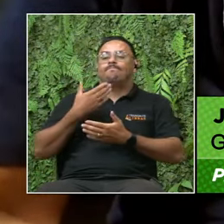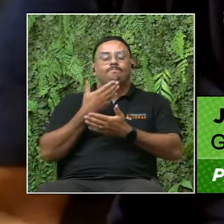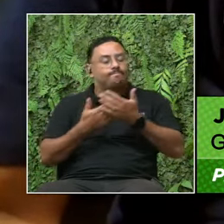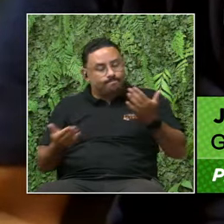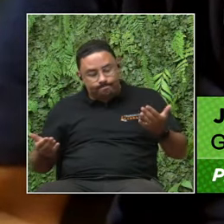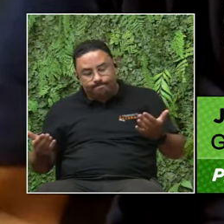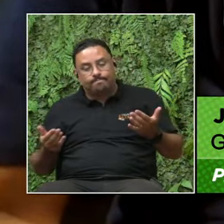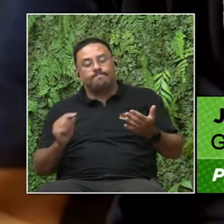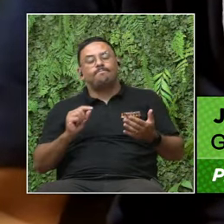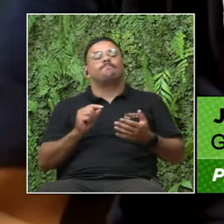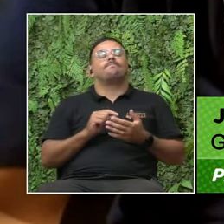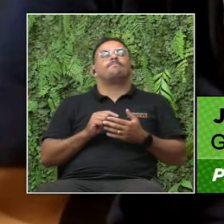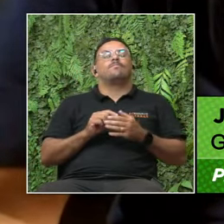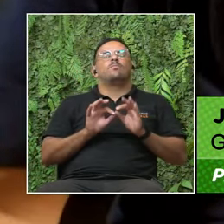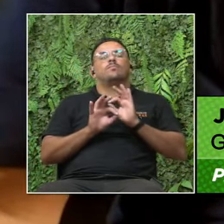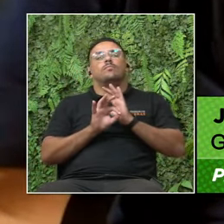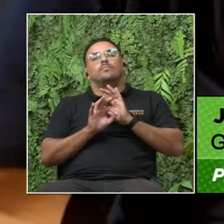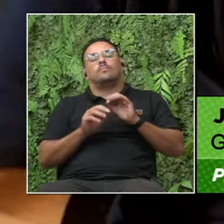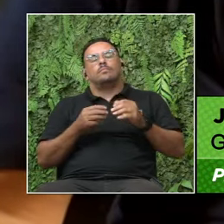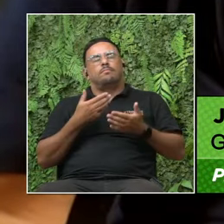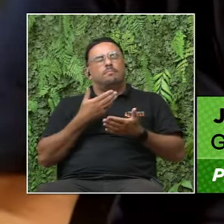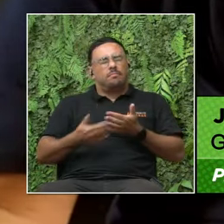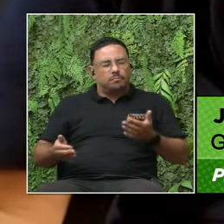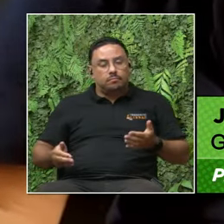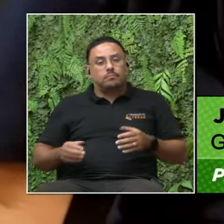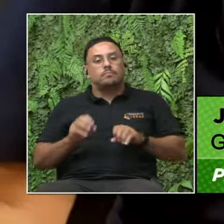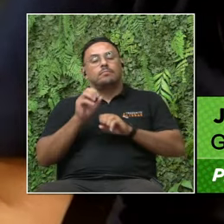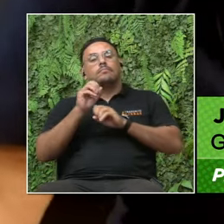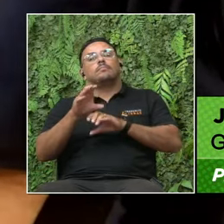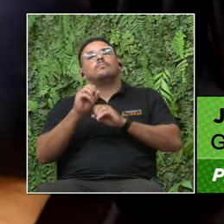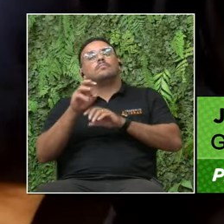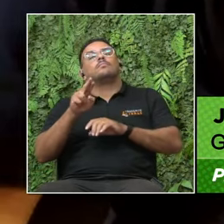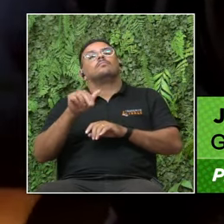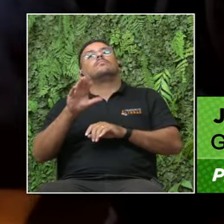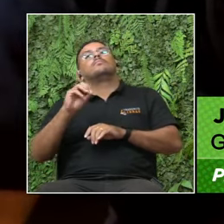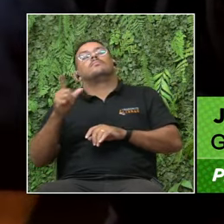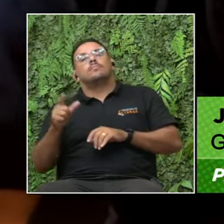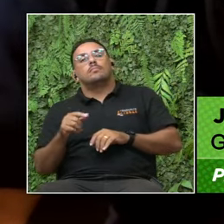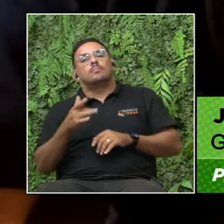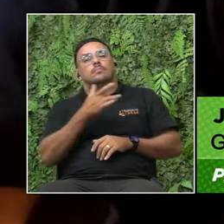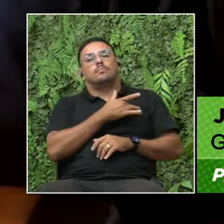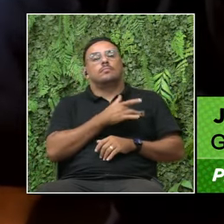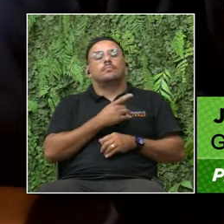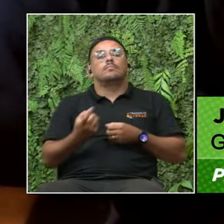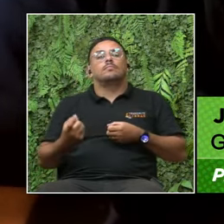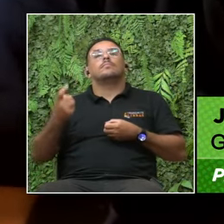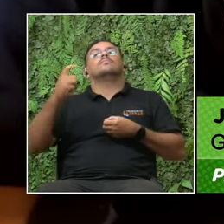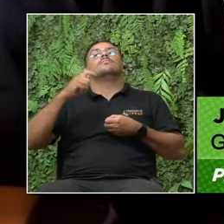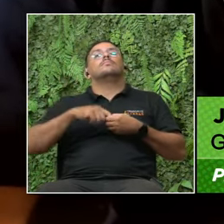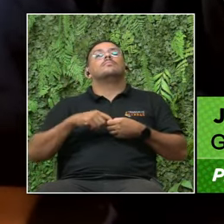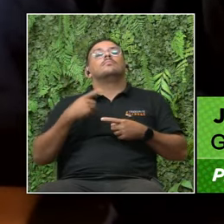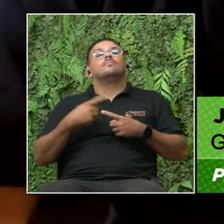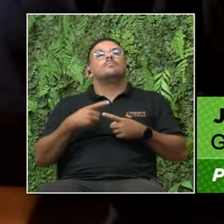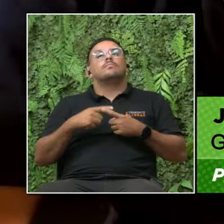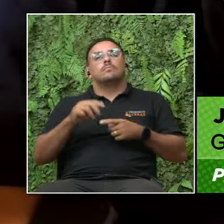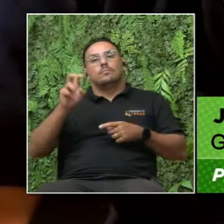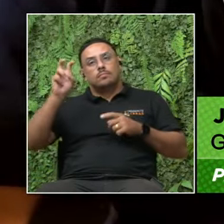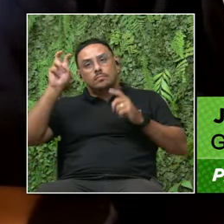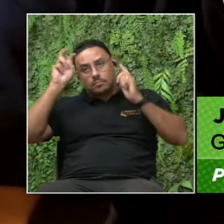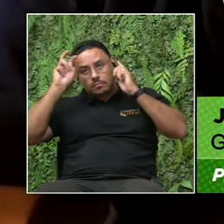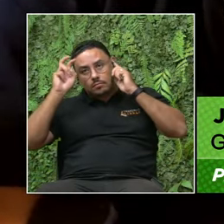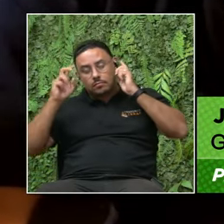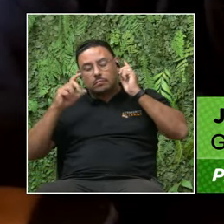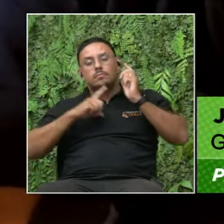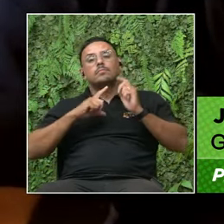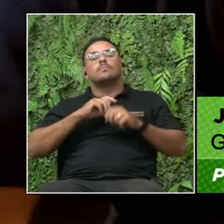principalmente com o péssimo trabalho executado hoje Mais Uma Vez pelo técnico nicolar camon Cruzeiro já volta as atividades porque na quinta-feira aí já